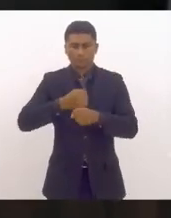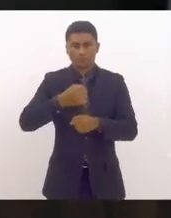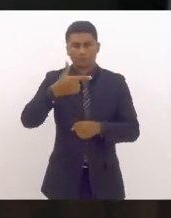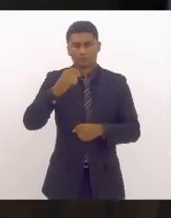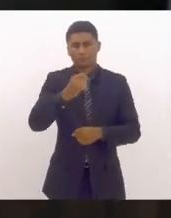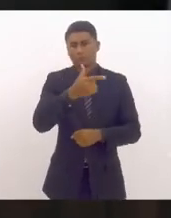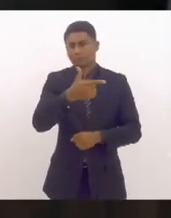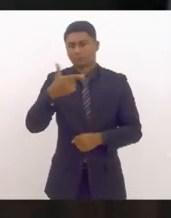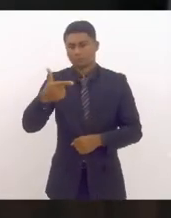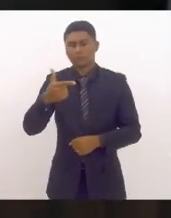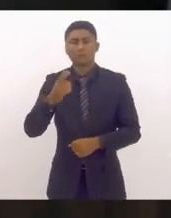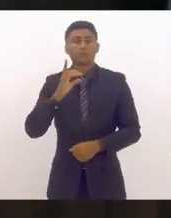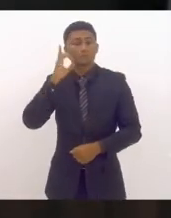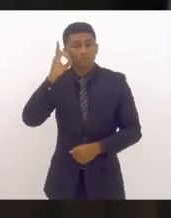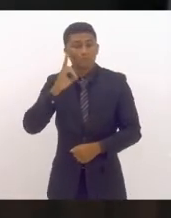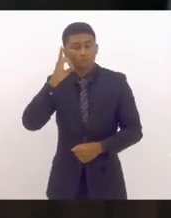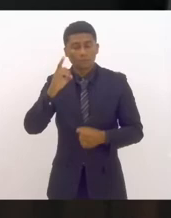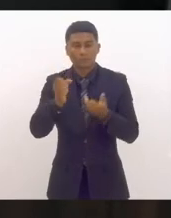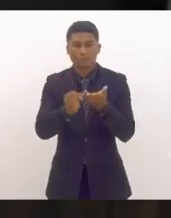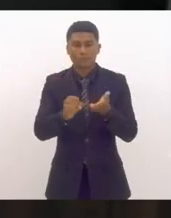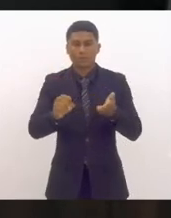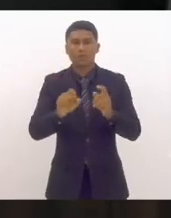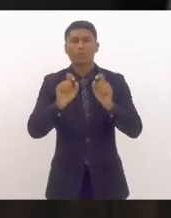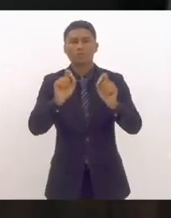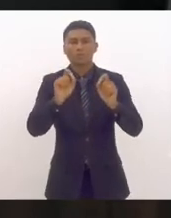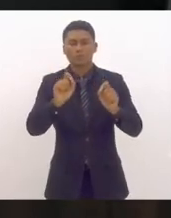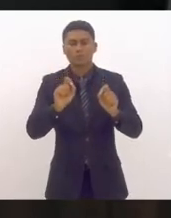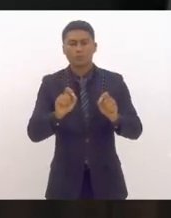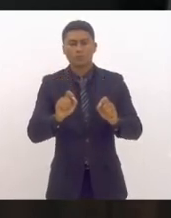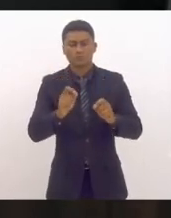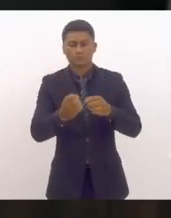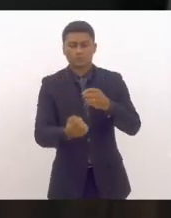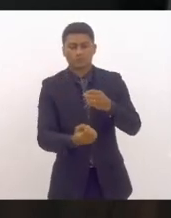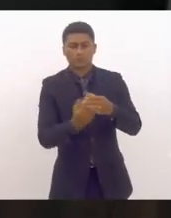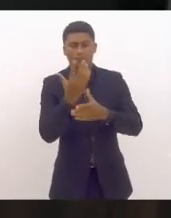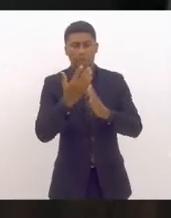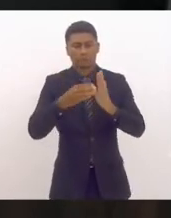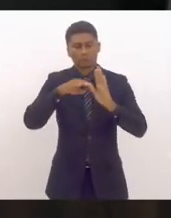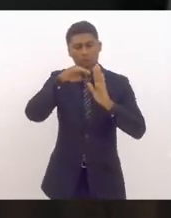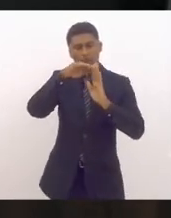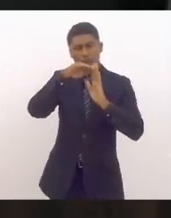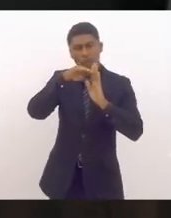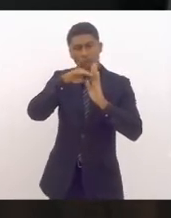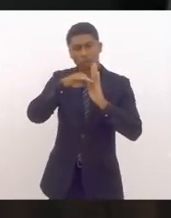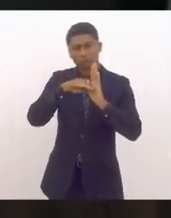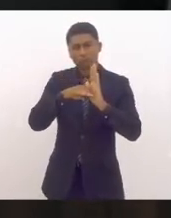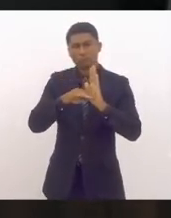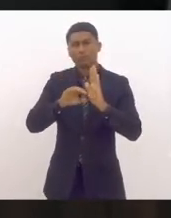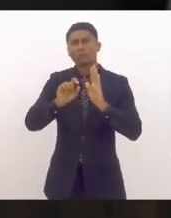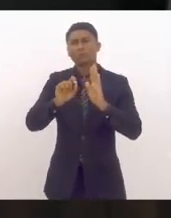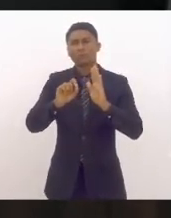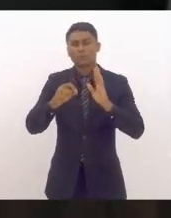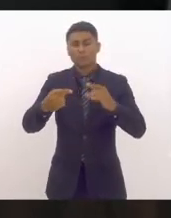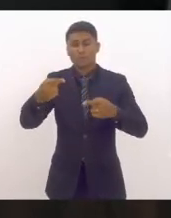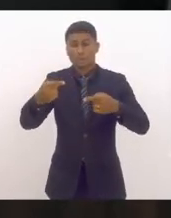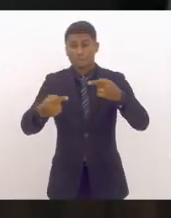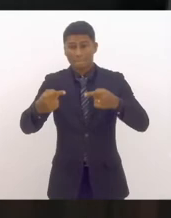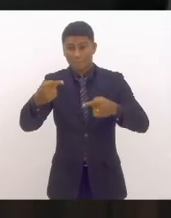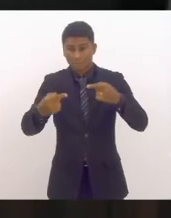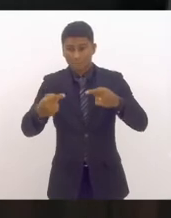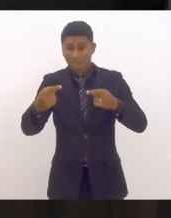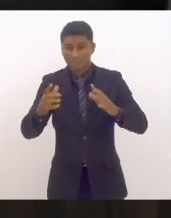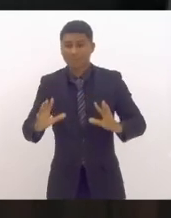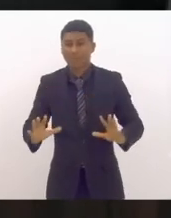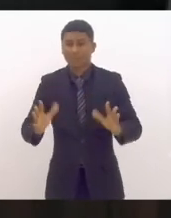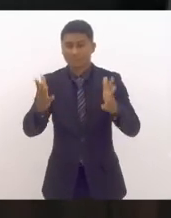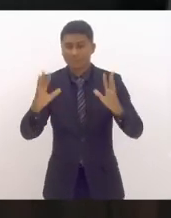deputado Samuel Malafaia, que institui diretrizes para a instituição da Política Estadual de Incentivo à Música Gospel no